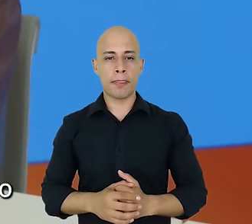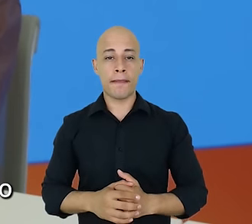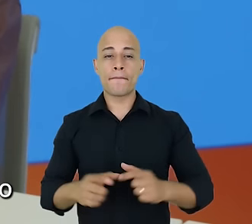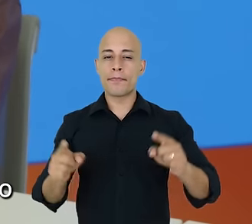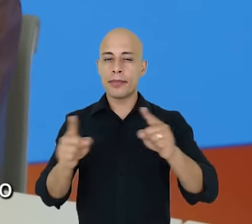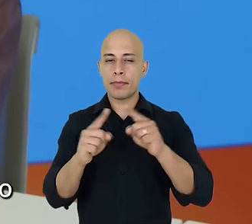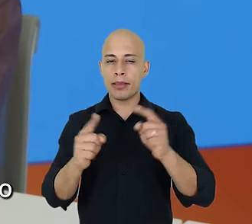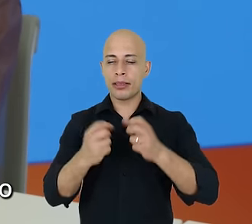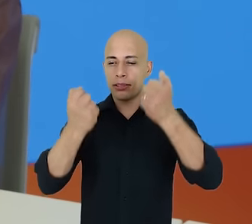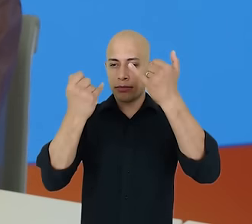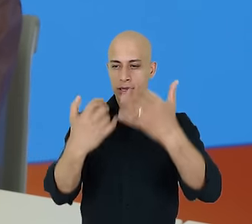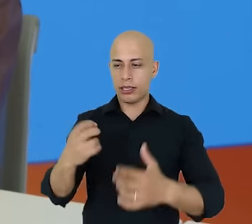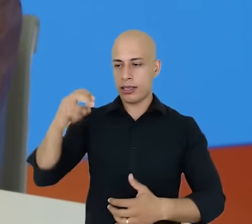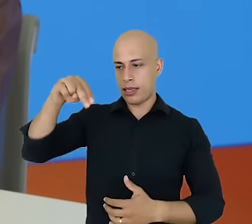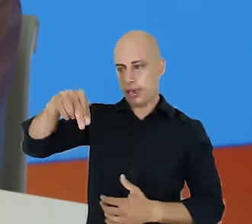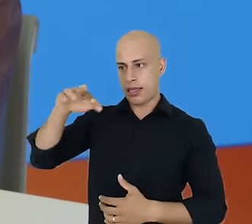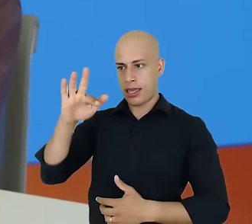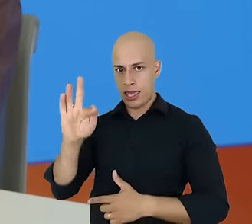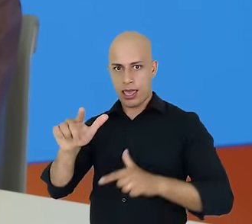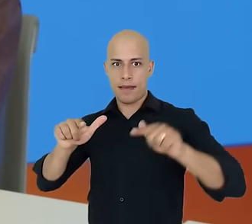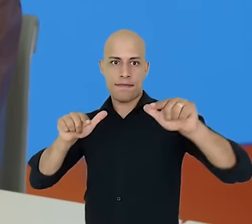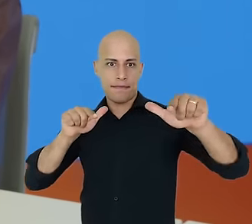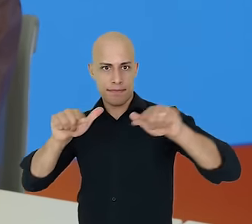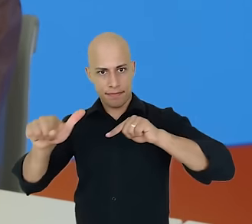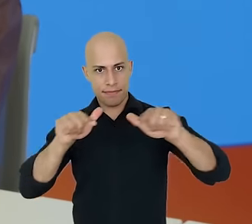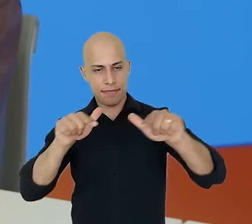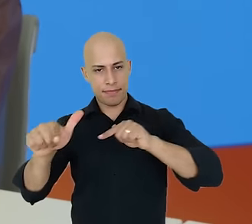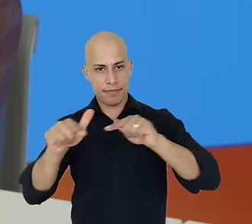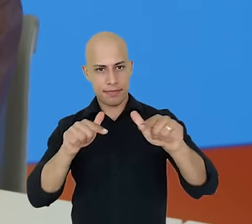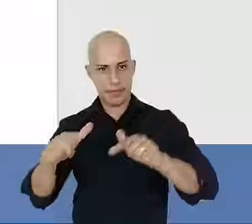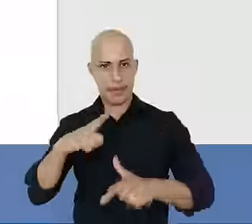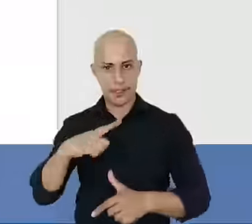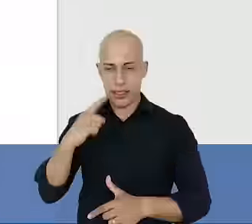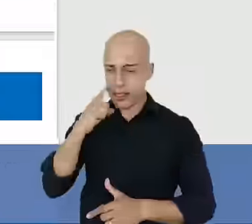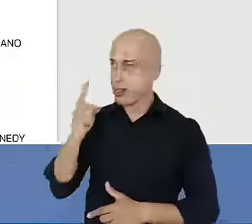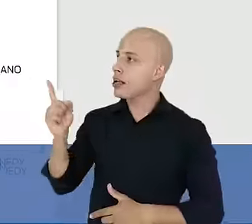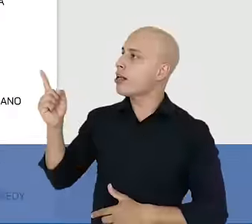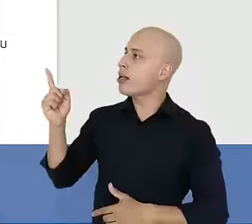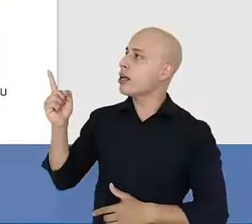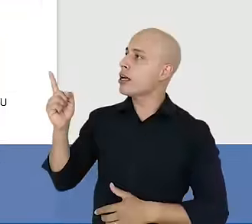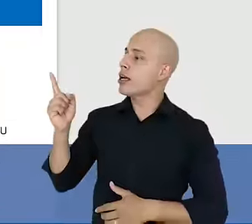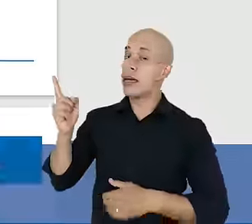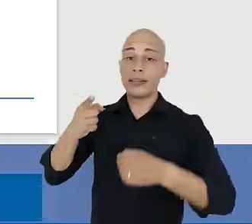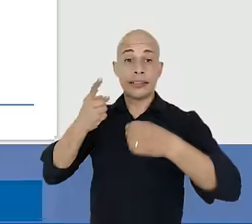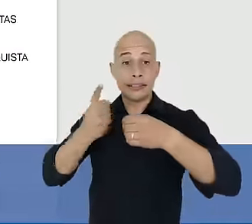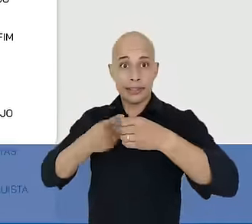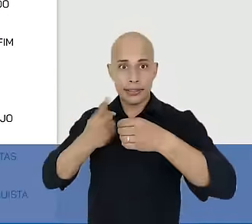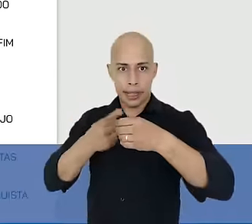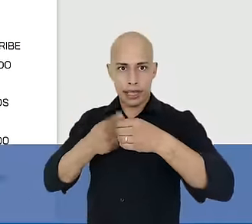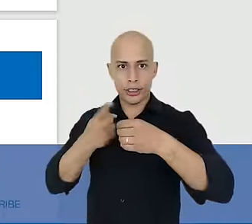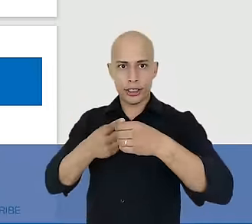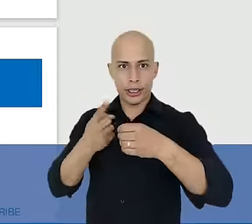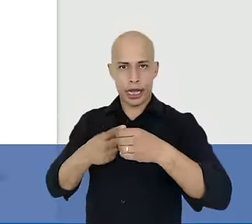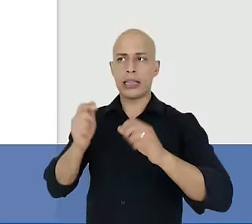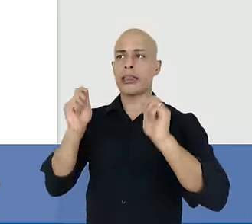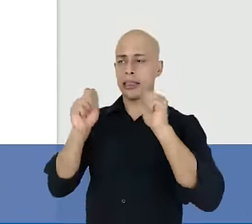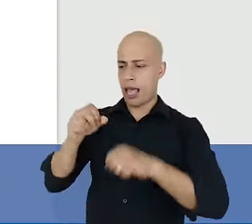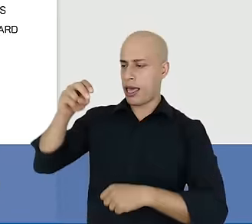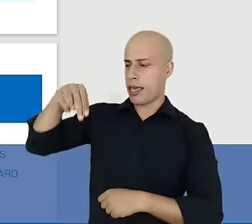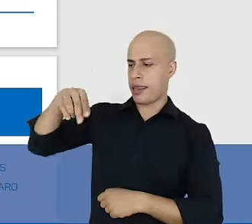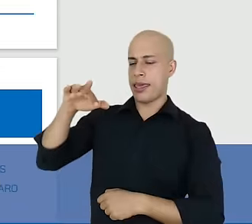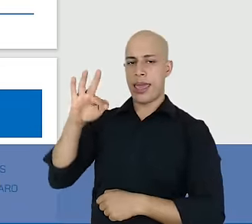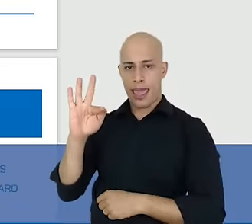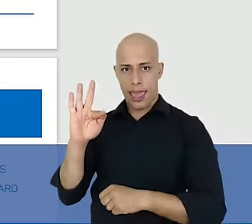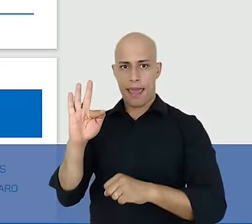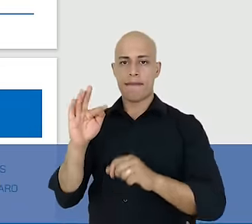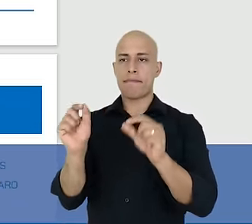parte de nota fiscal de serviço que a gente vai trazer depois a gente traz também aqui ó aqui são as cidades que ele consegue emitir Ó que